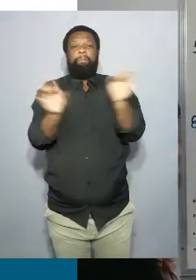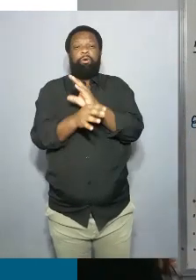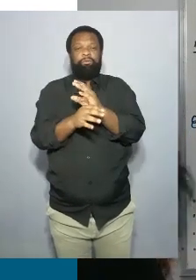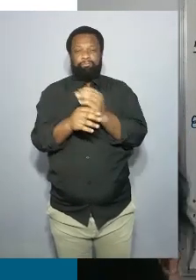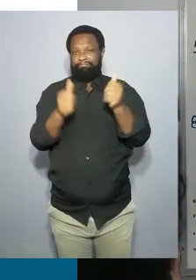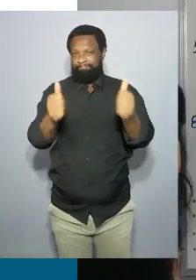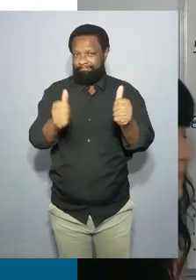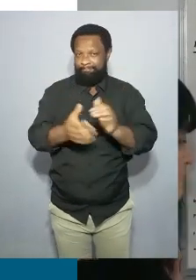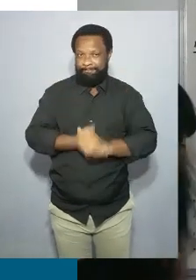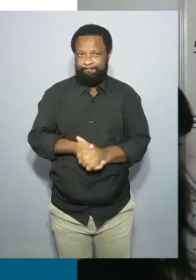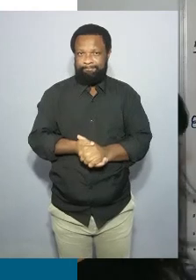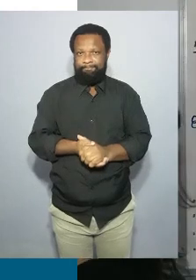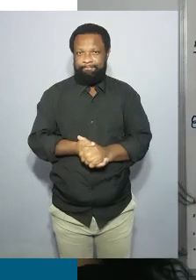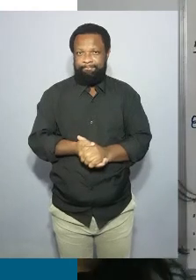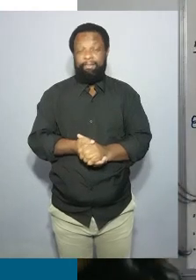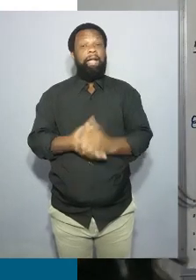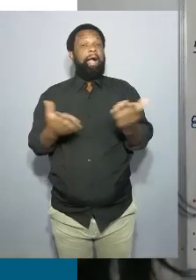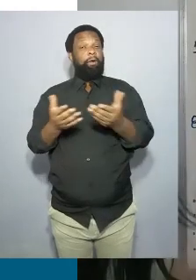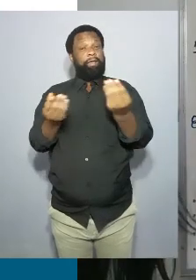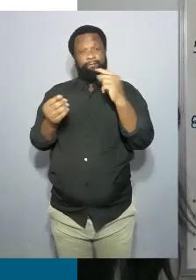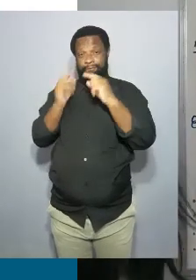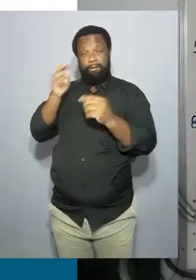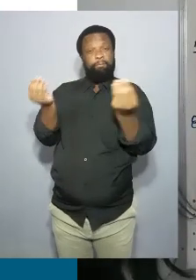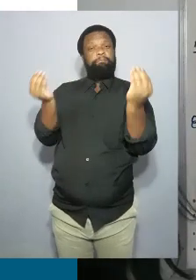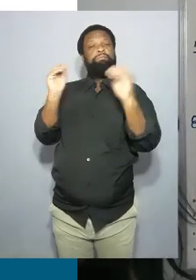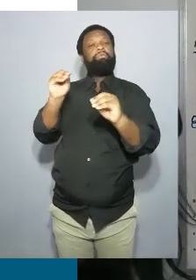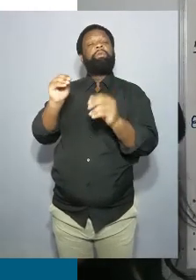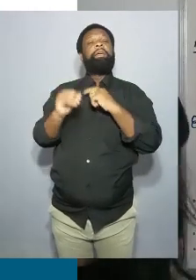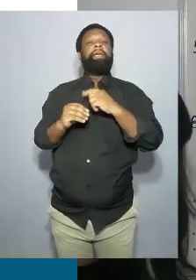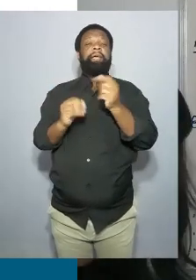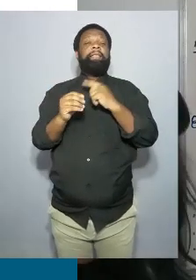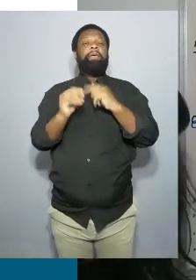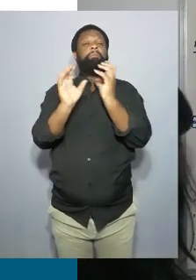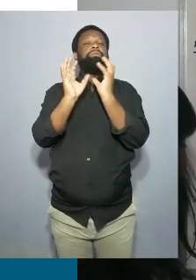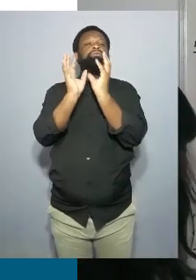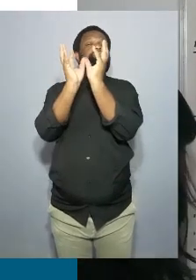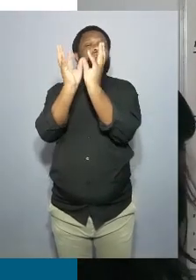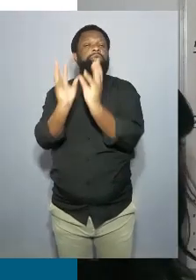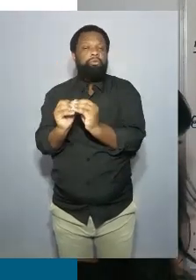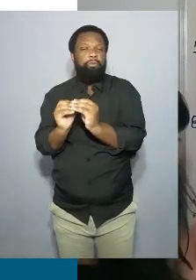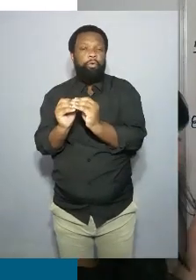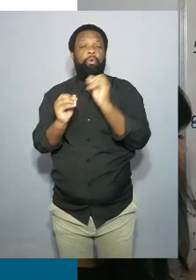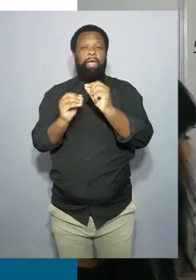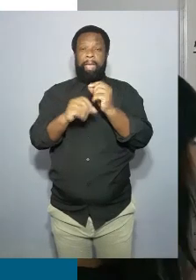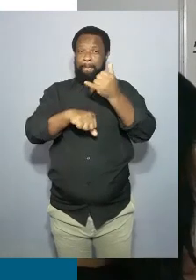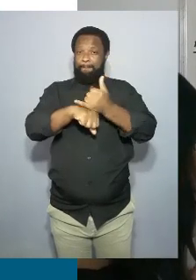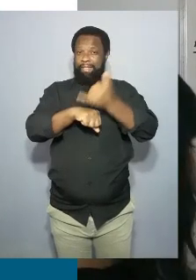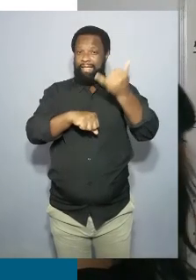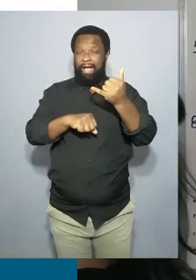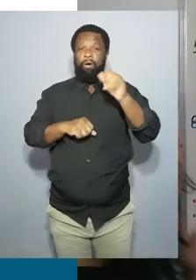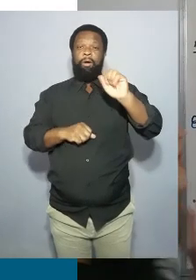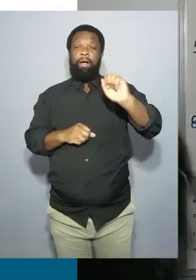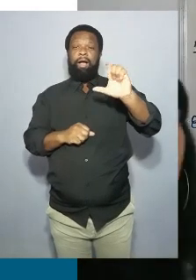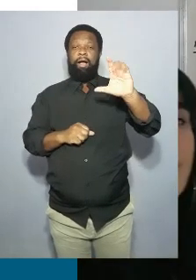valência. Tudo bem? Aqui eu coloquei mais um resuminho para vocês. Os metais